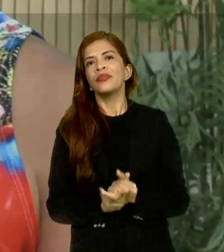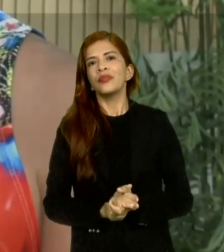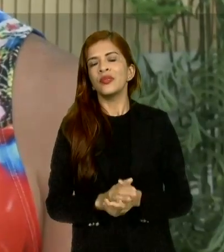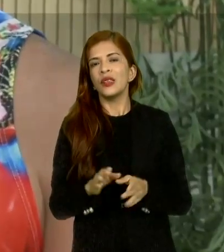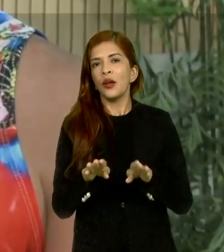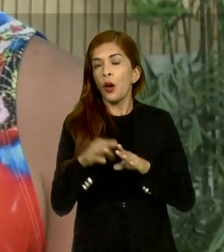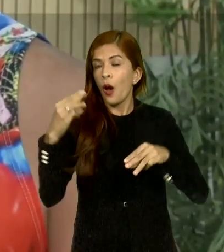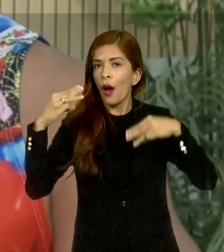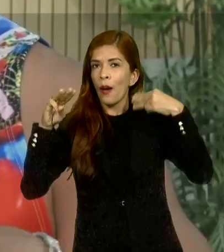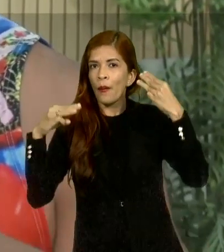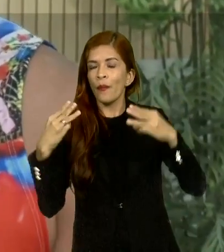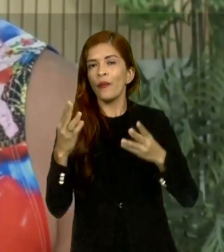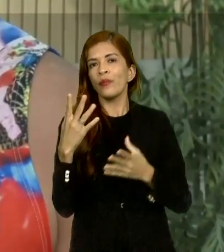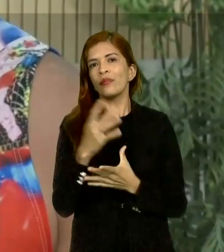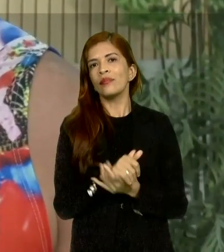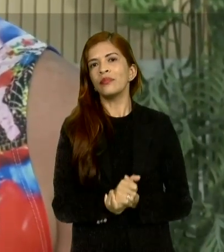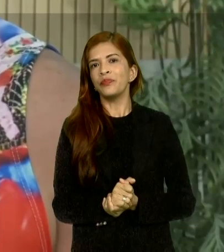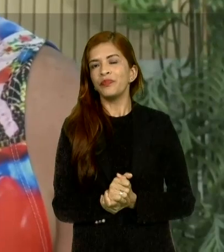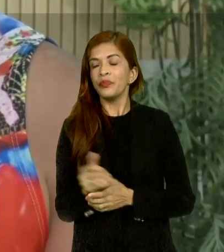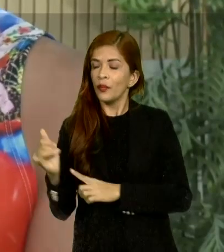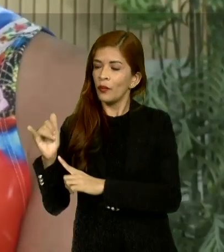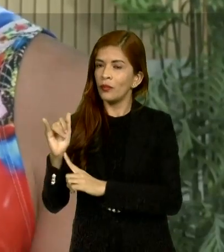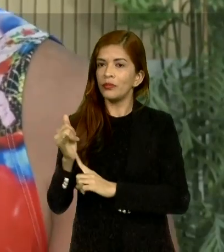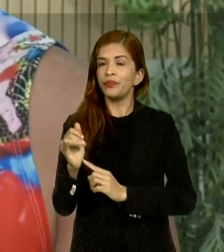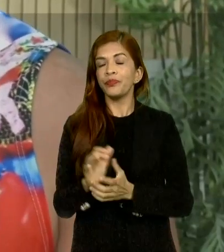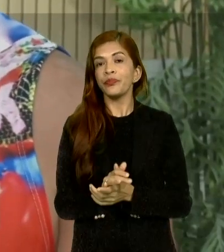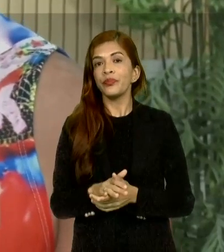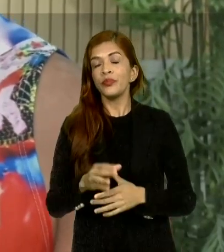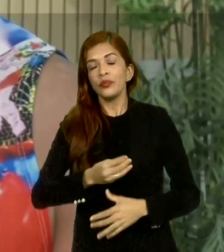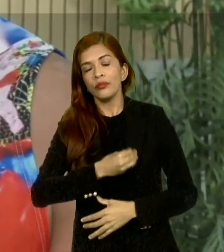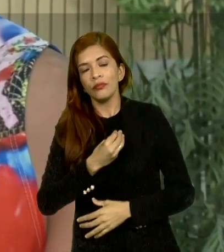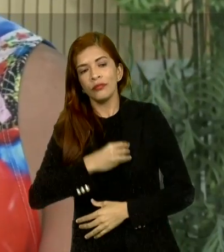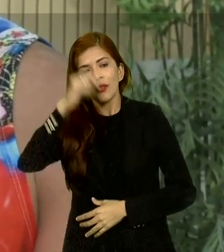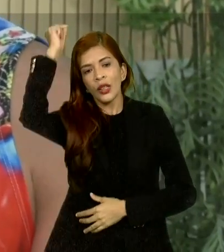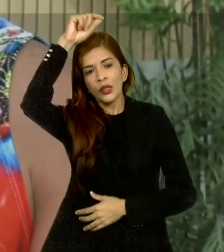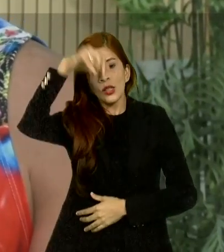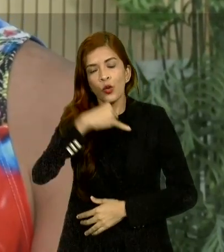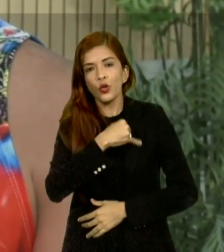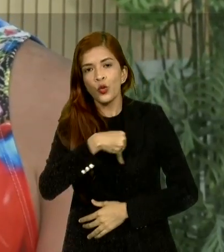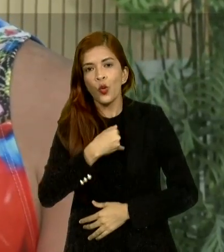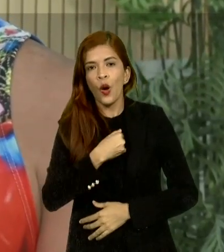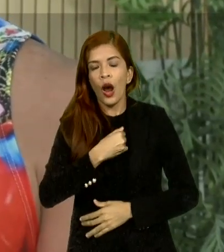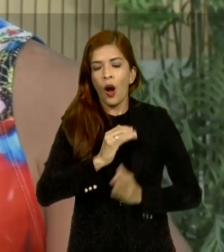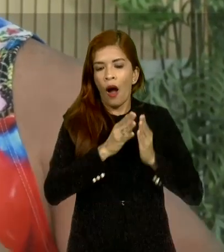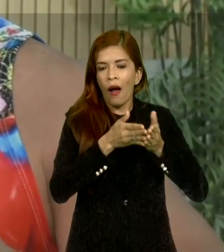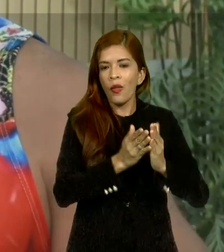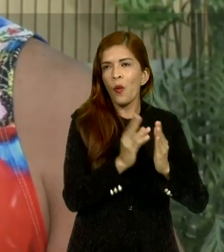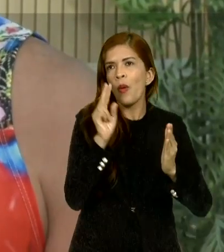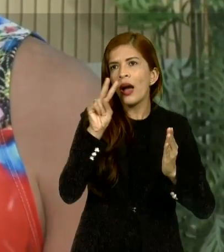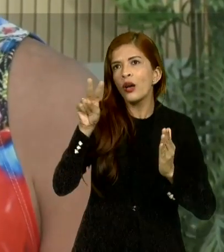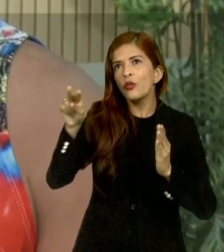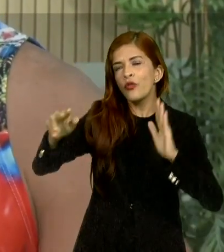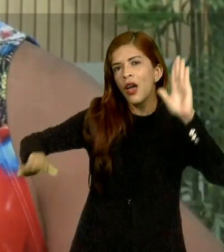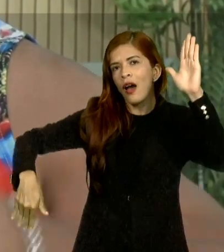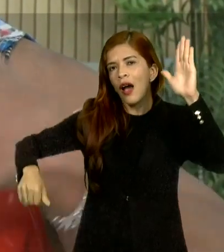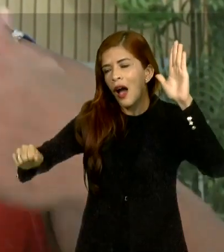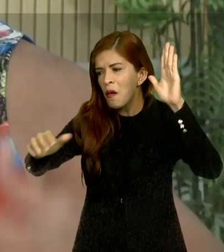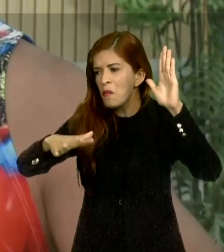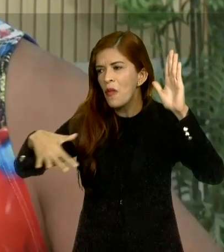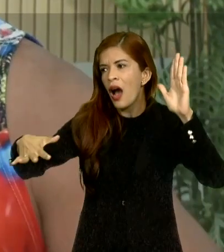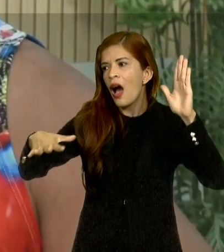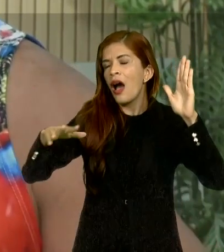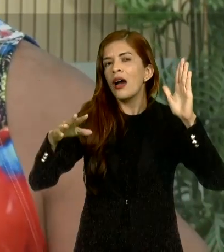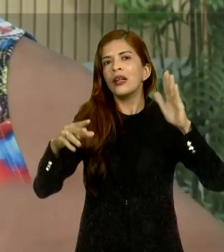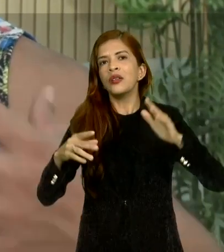O grande lance é esse, você vivenciar o São João olhando o São Luís nesse ângulo diferente, porque você está dentro de uma embarcação com